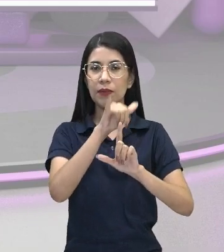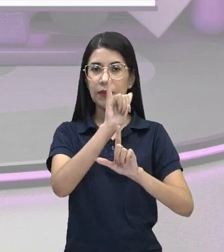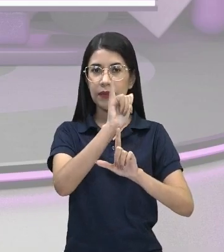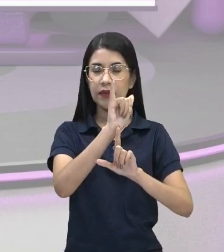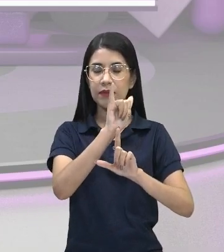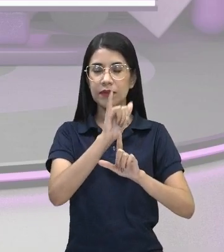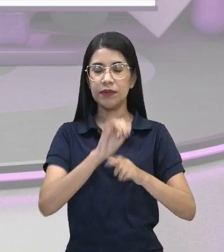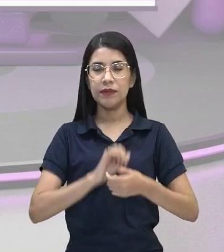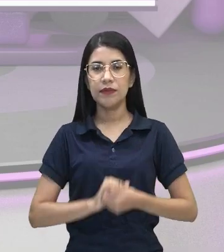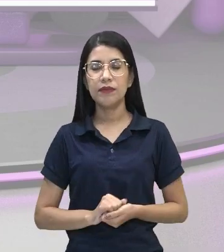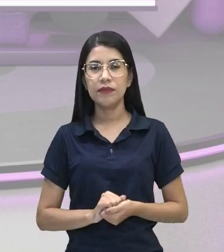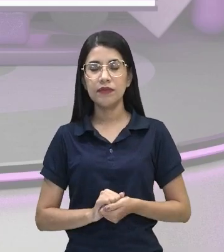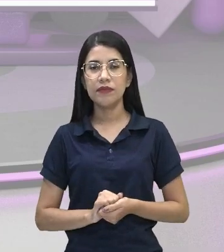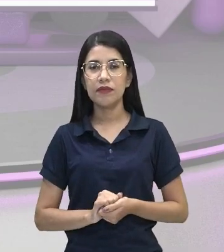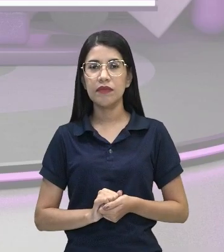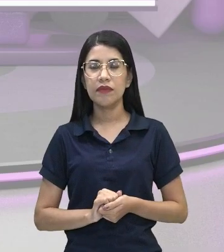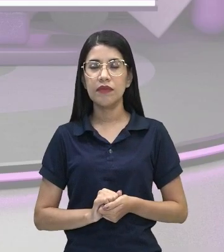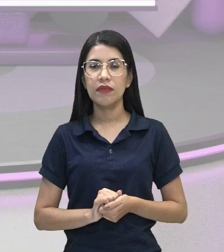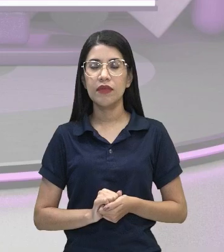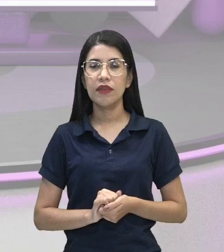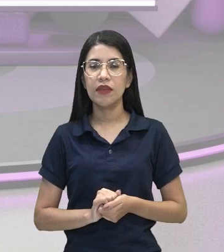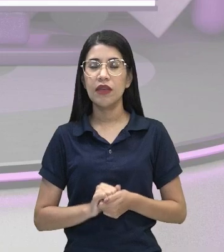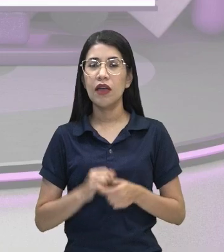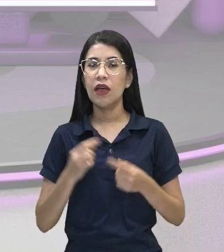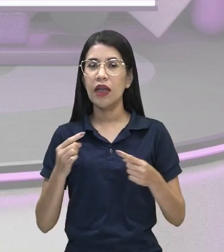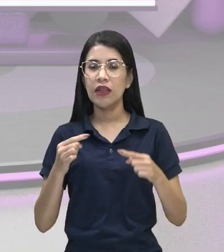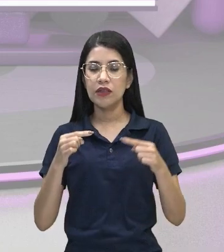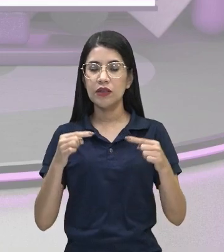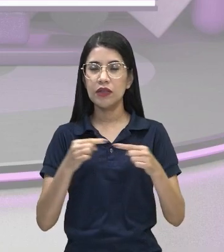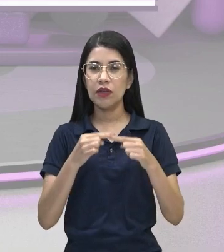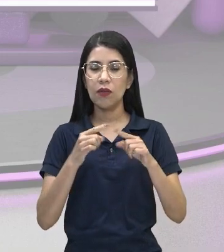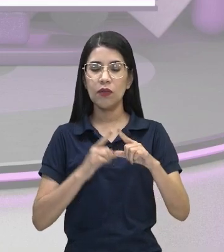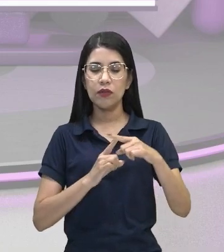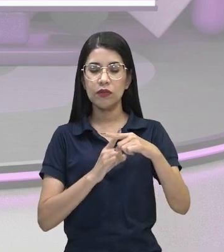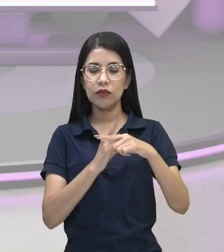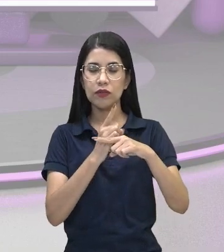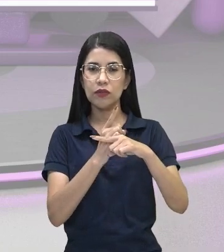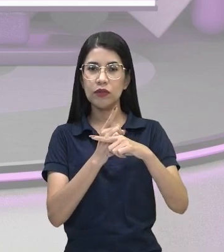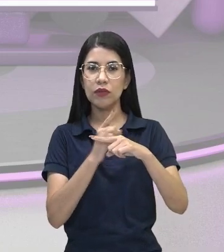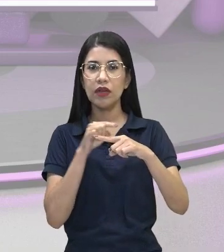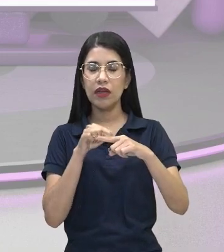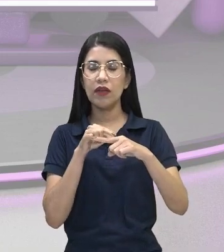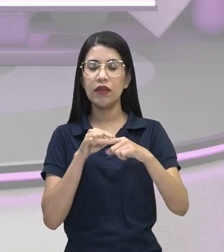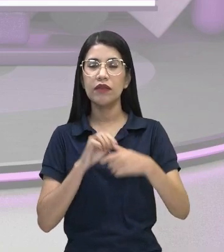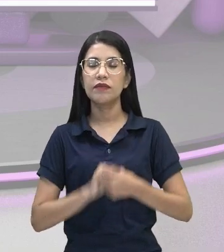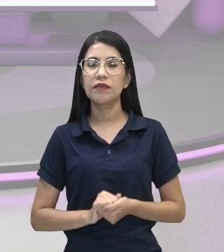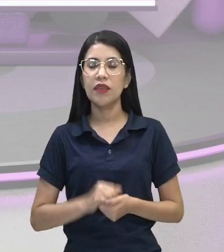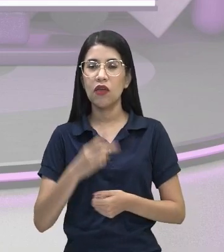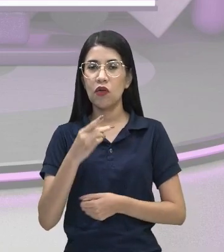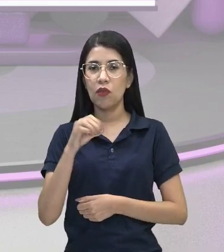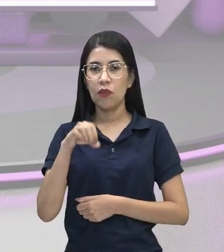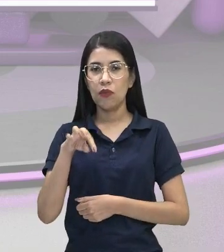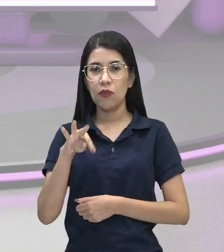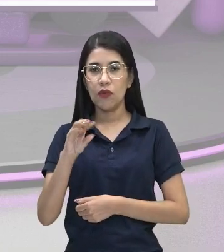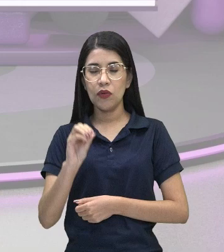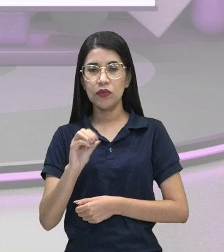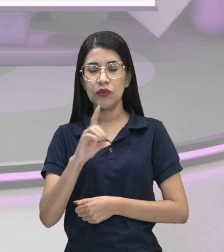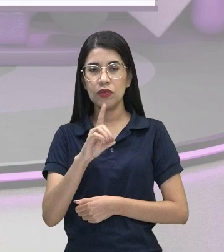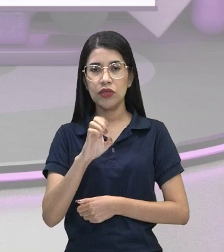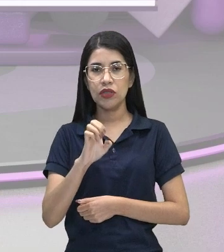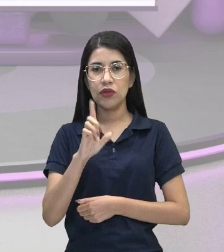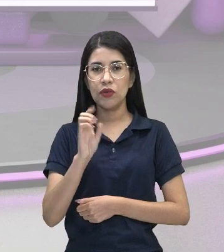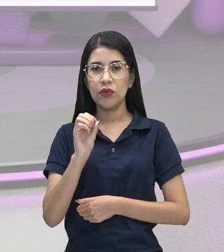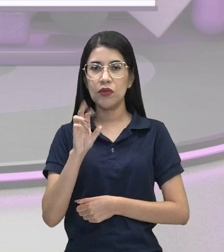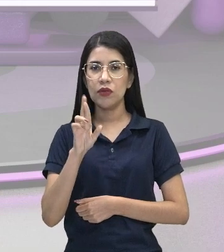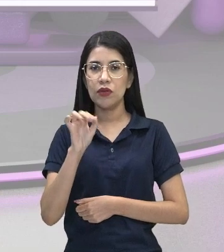eixo vertical. Quando eles se encontram, o ponto de encontro deles é justamente chamado de ponto de origem. E é